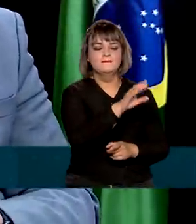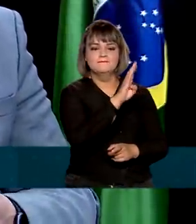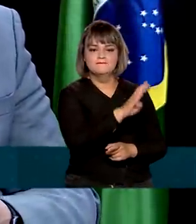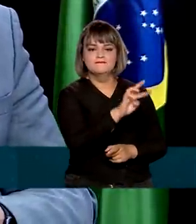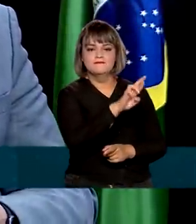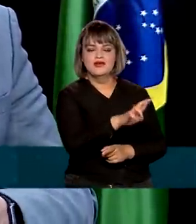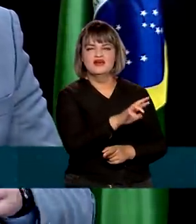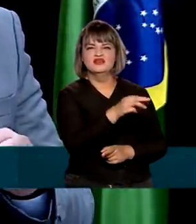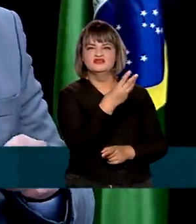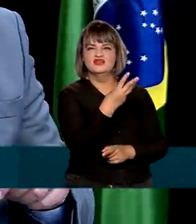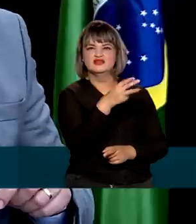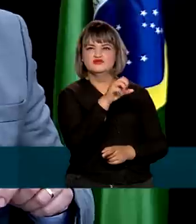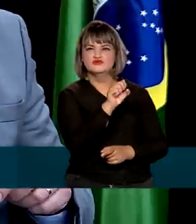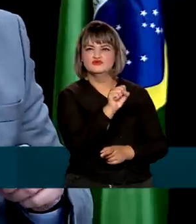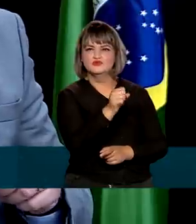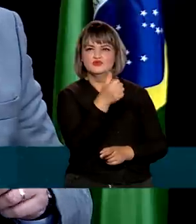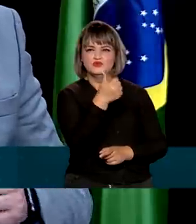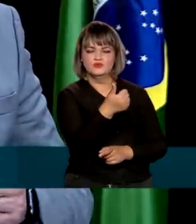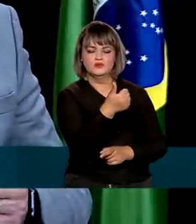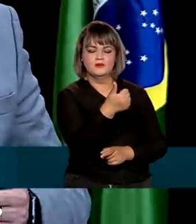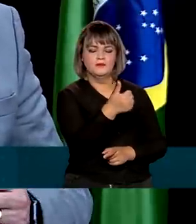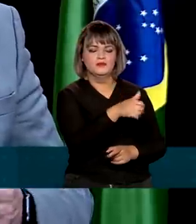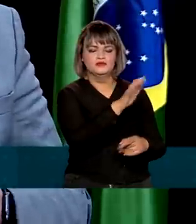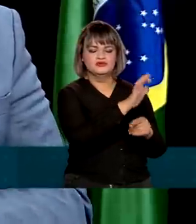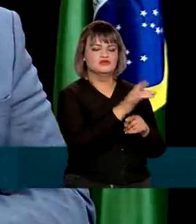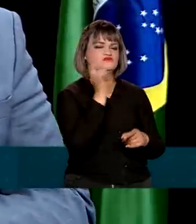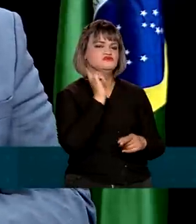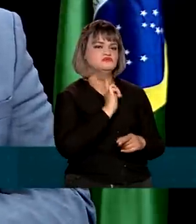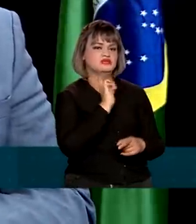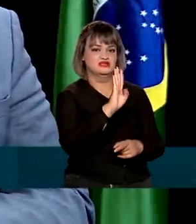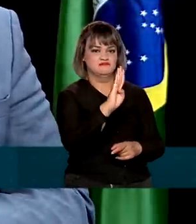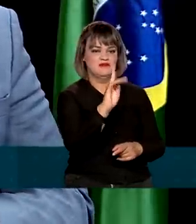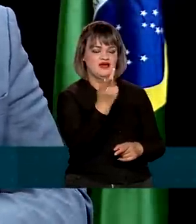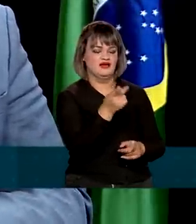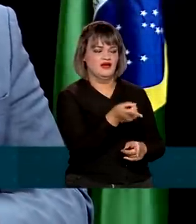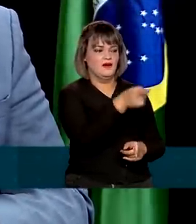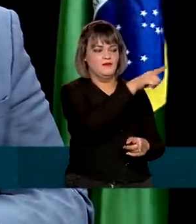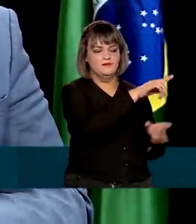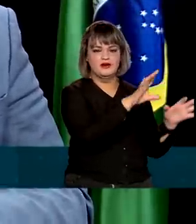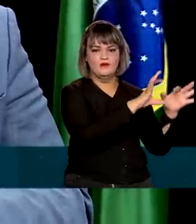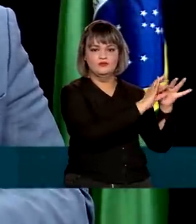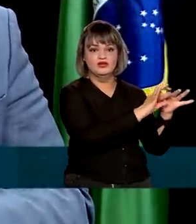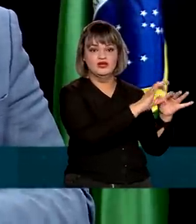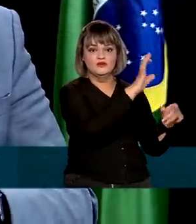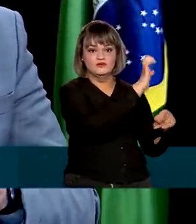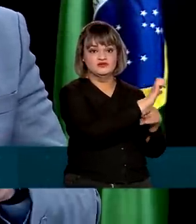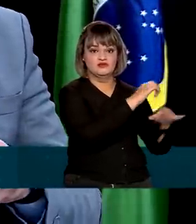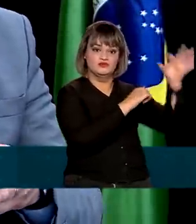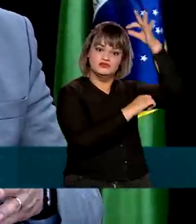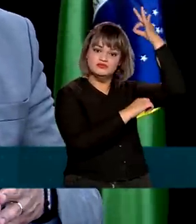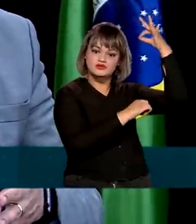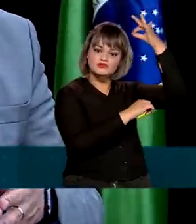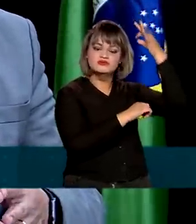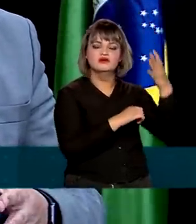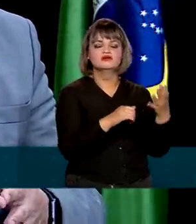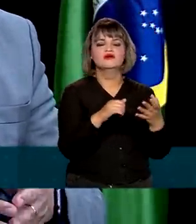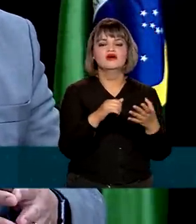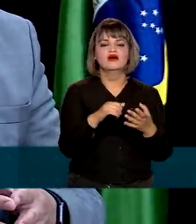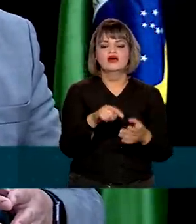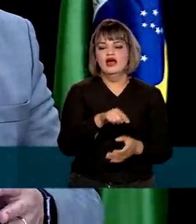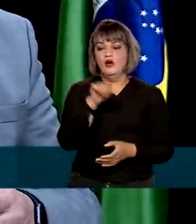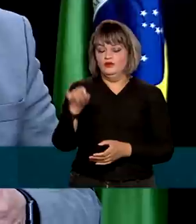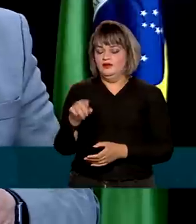br-381 em Minas para desenhar do Espírito Santo que a ligação de Belo Horizonte para Governador Valadares de João Monlevade parte anos a